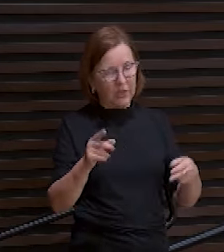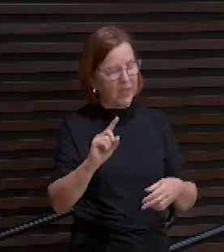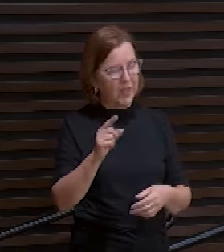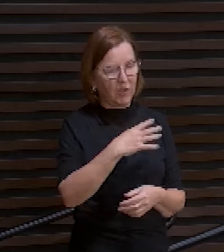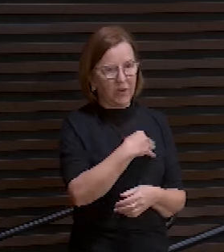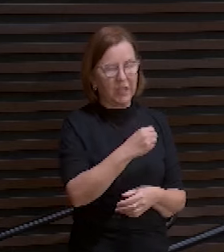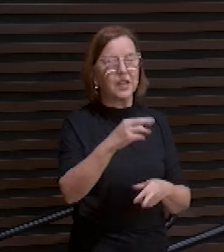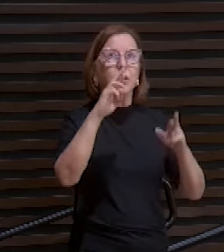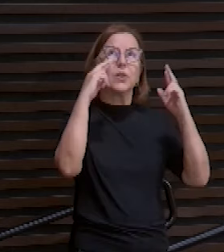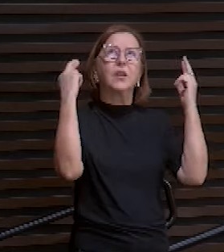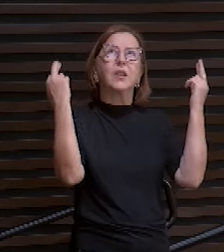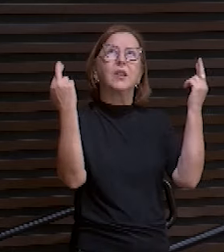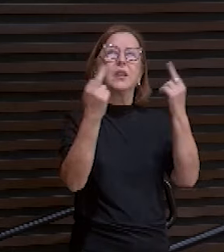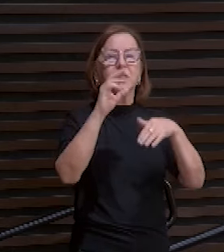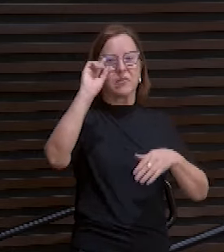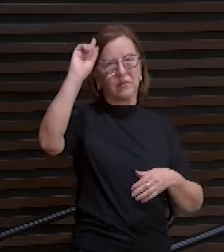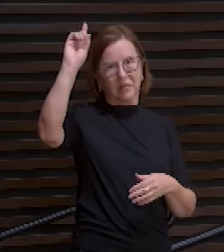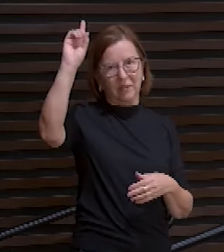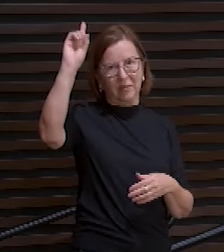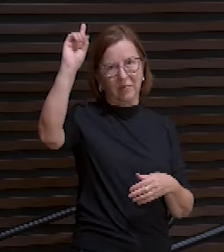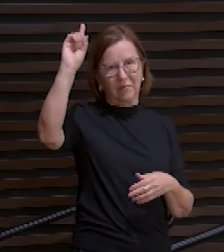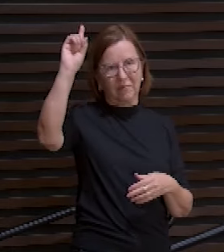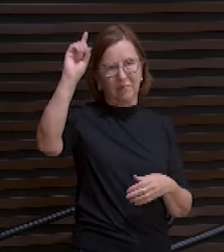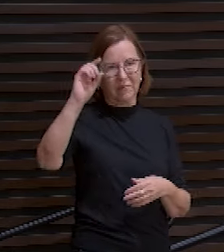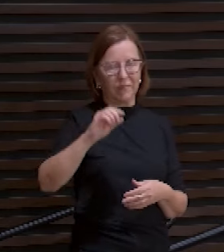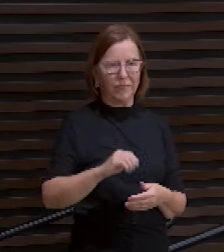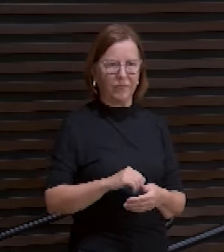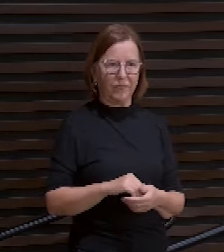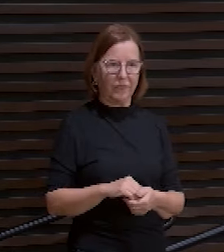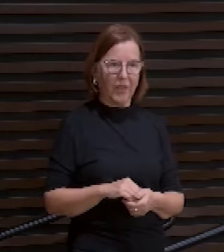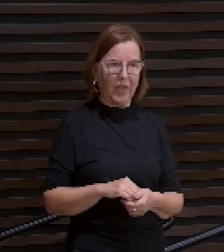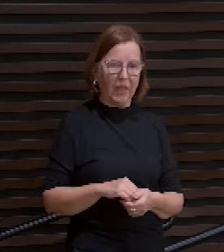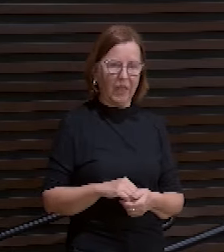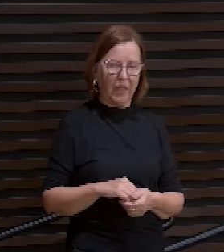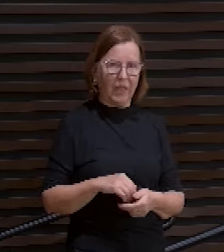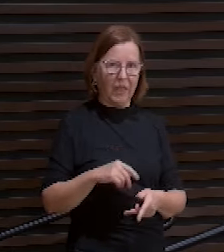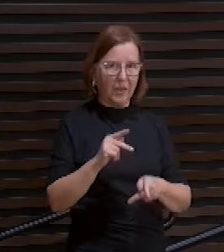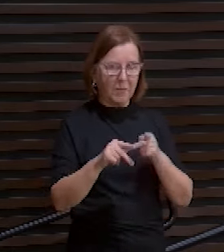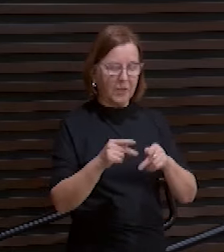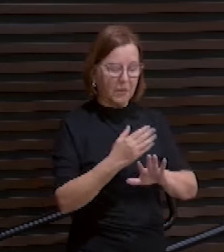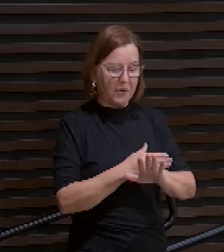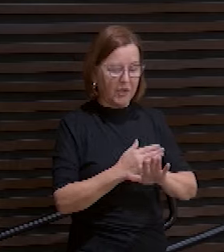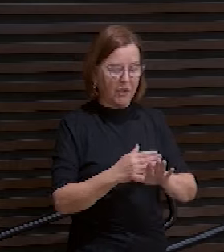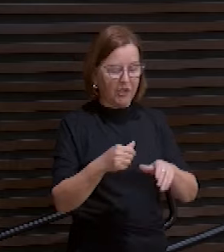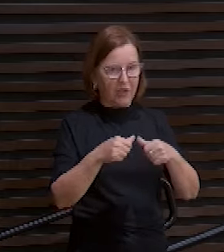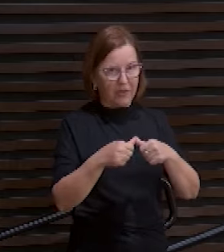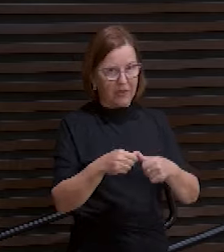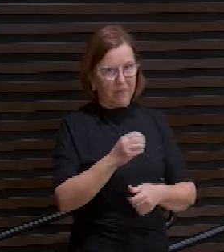que tais coisas praticam isso é muito sério meus